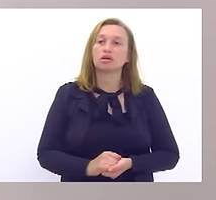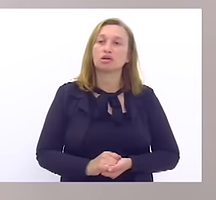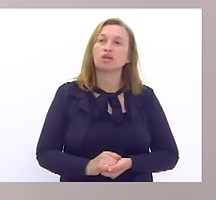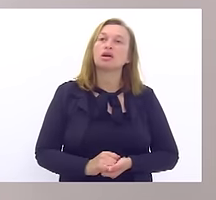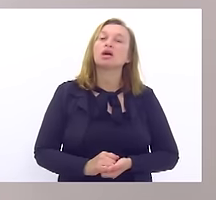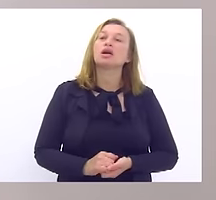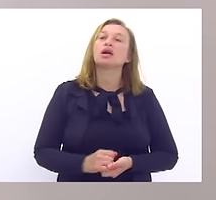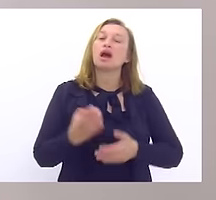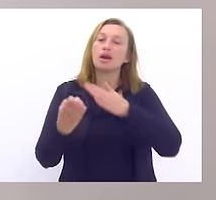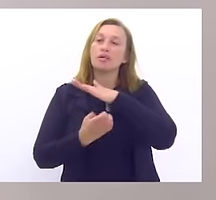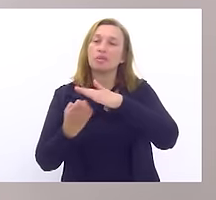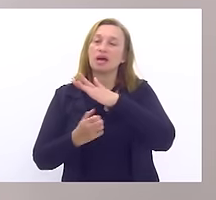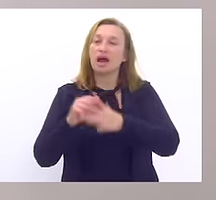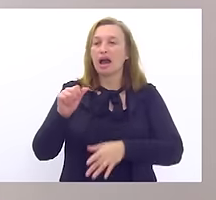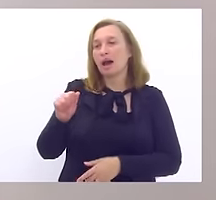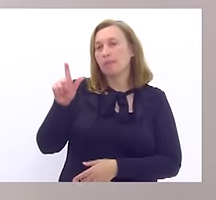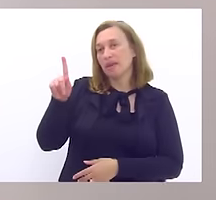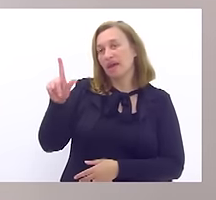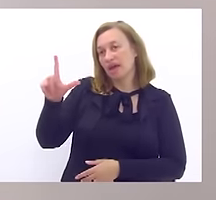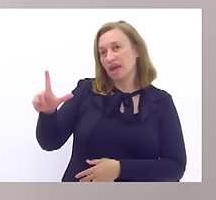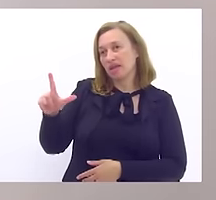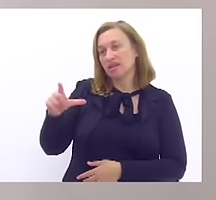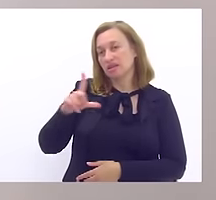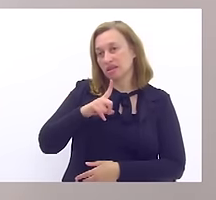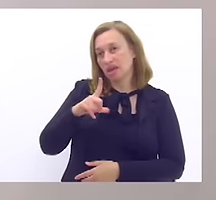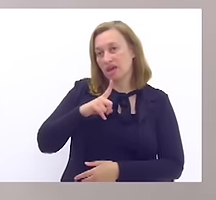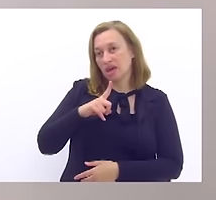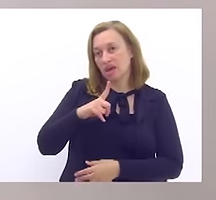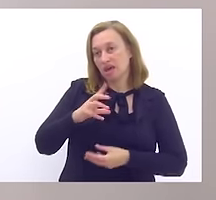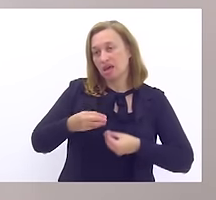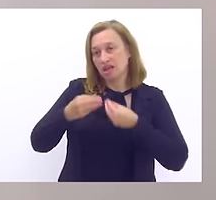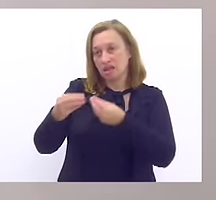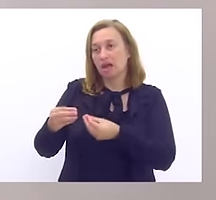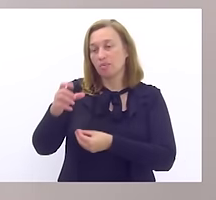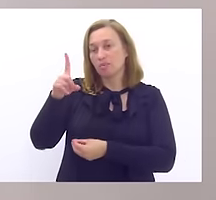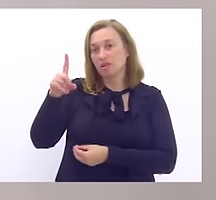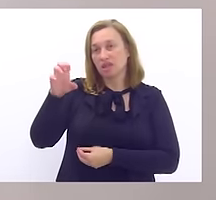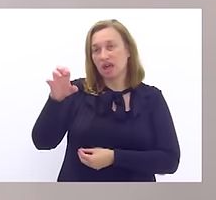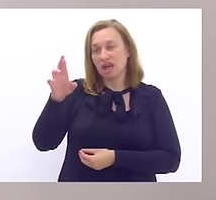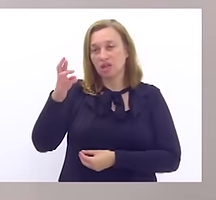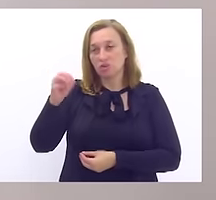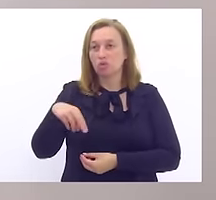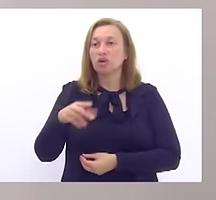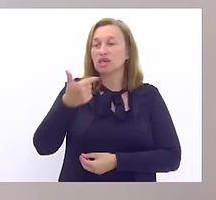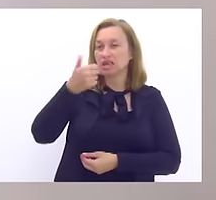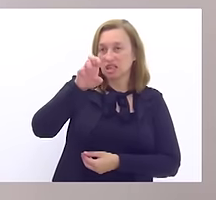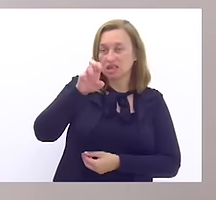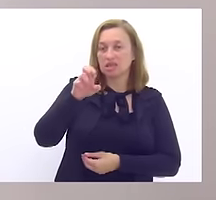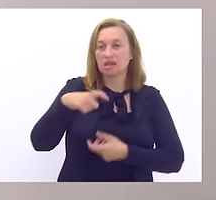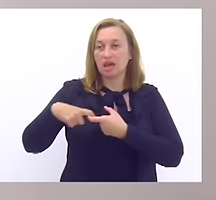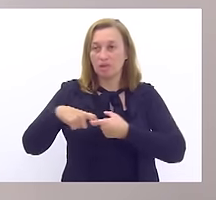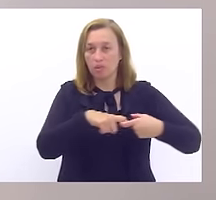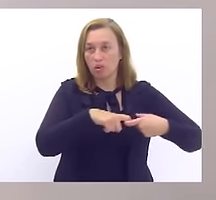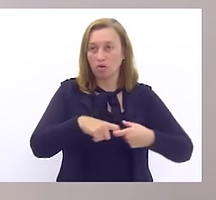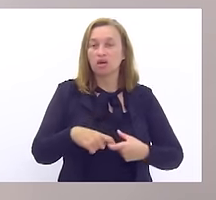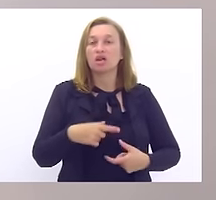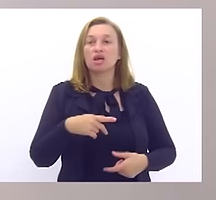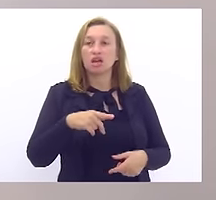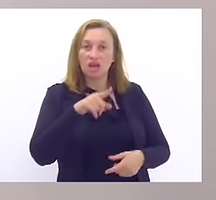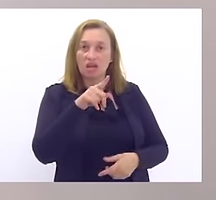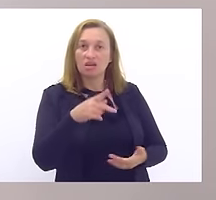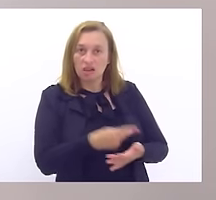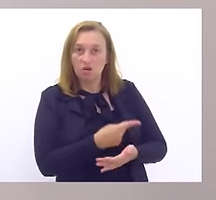empresa apl precisa prover o Detro aí ele disse 15 reboque ele também se